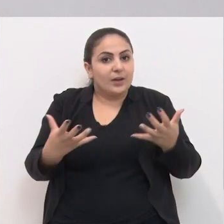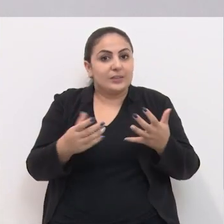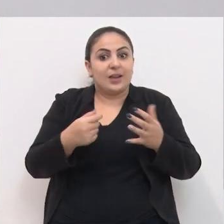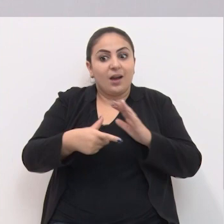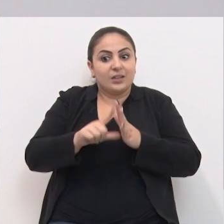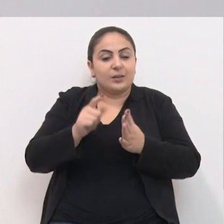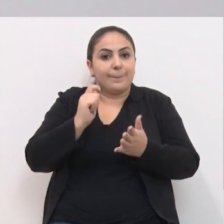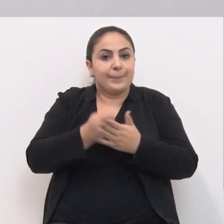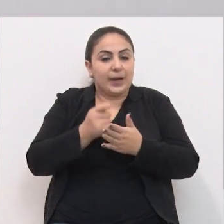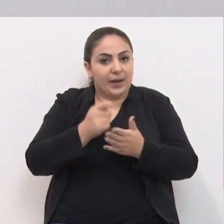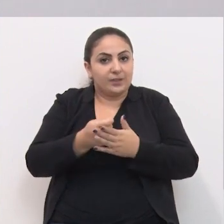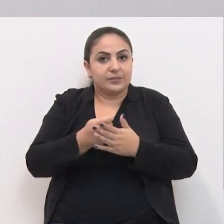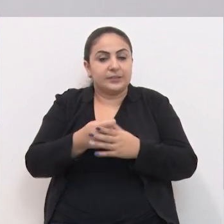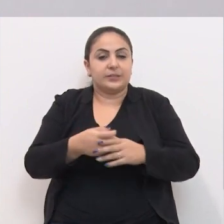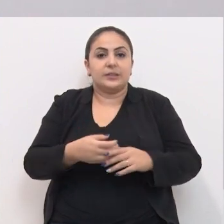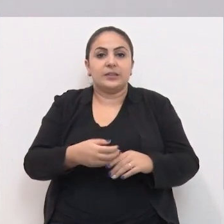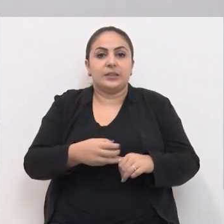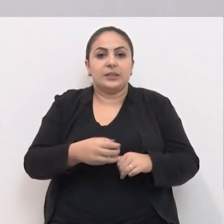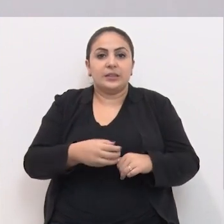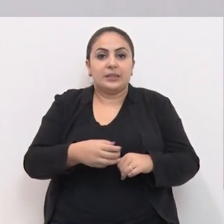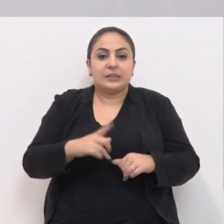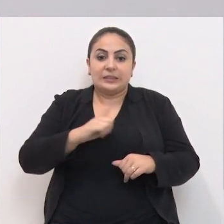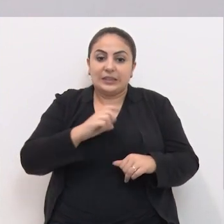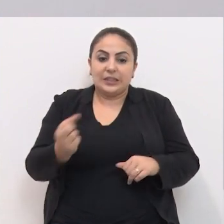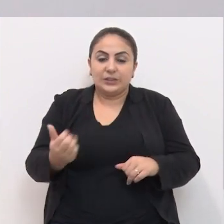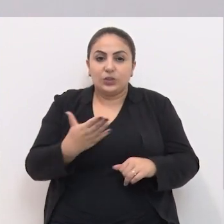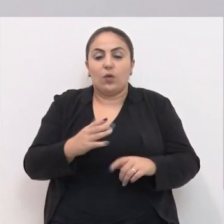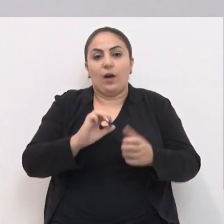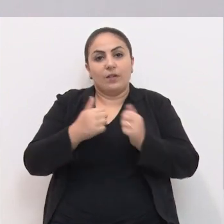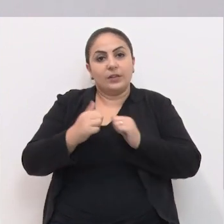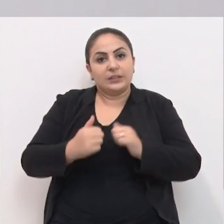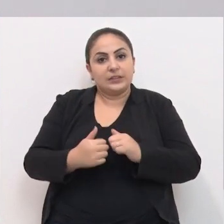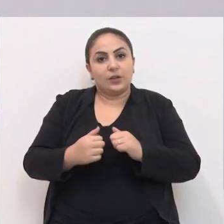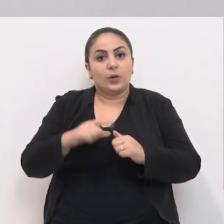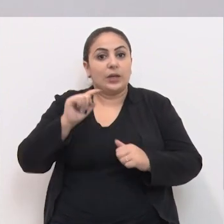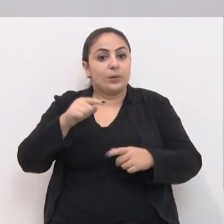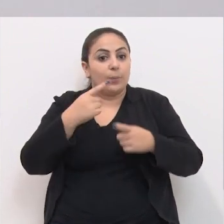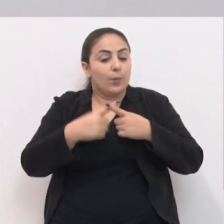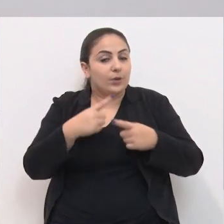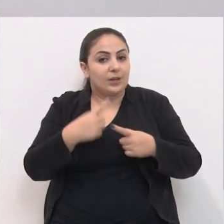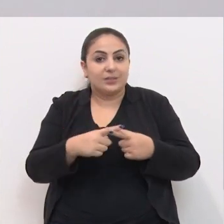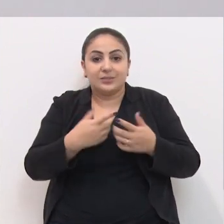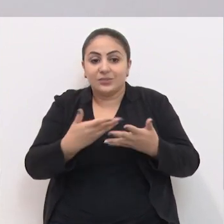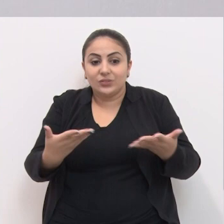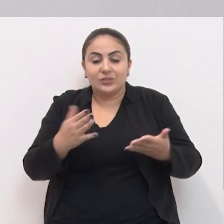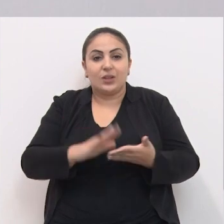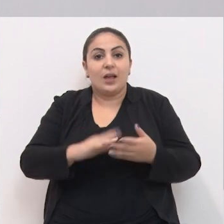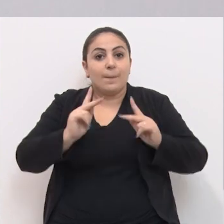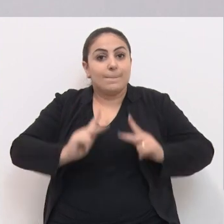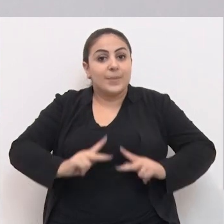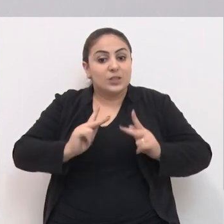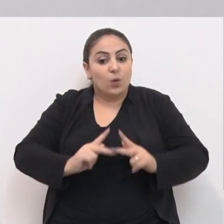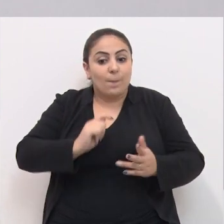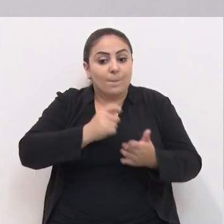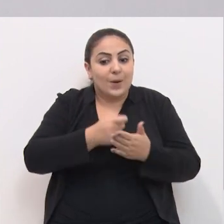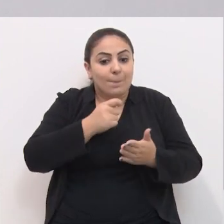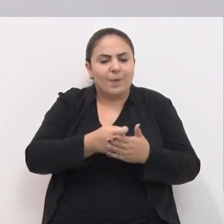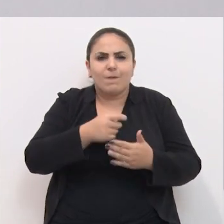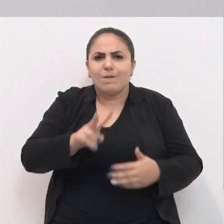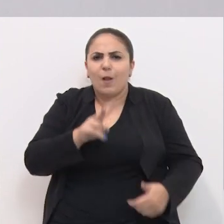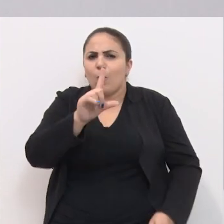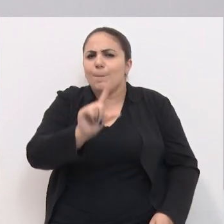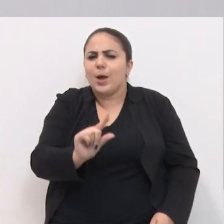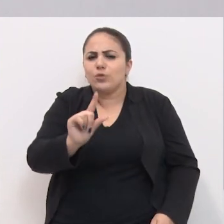não pagar mais o imposto e que antes não tinham por uma série de razões. E claro que algumas distorções